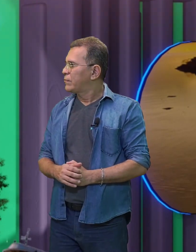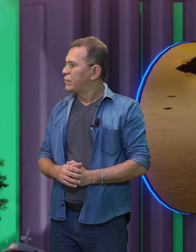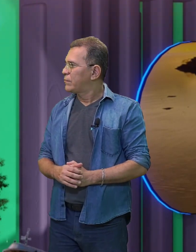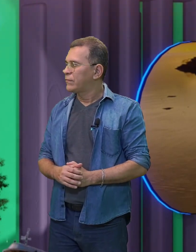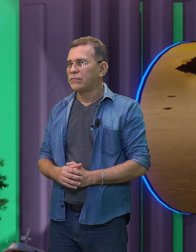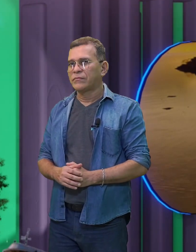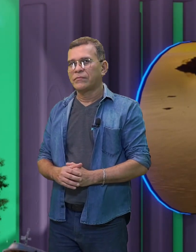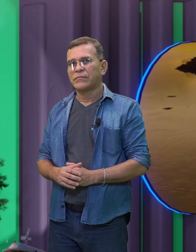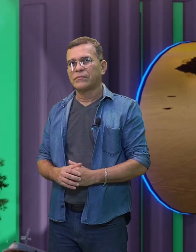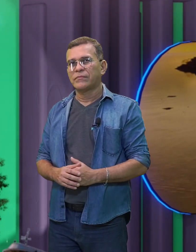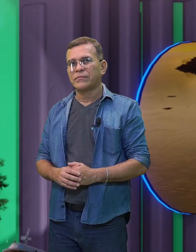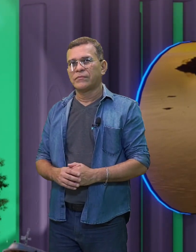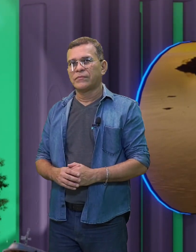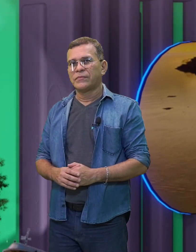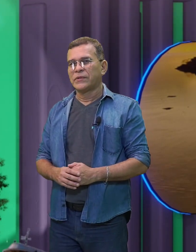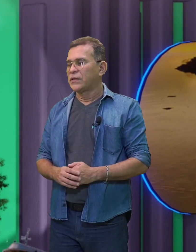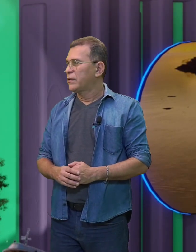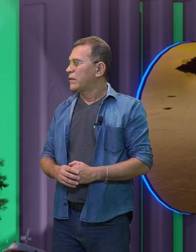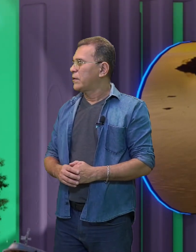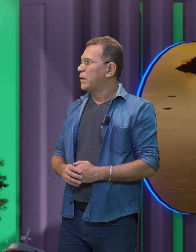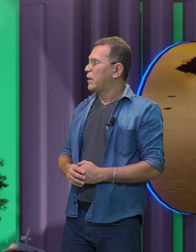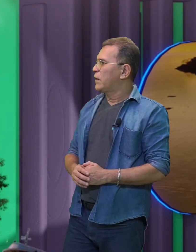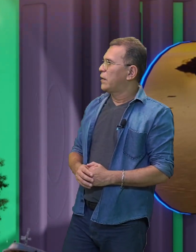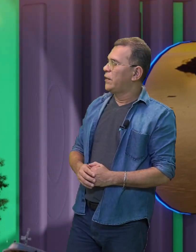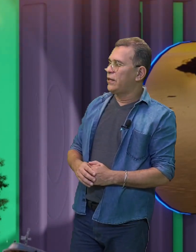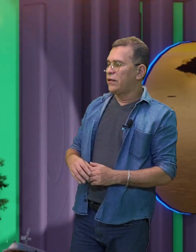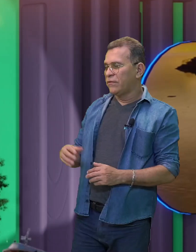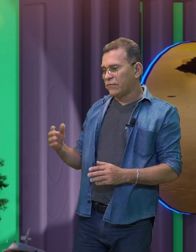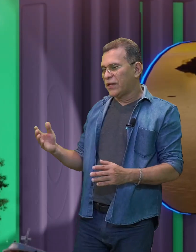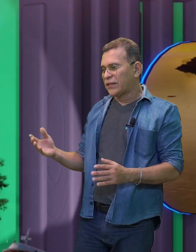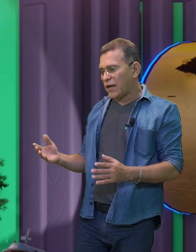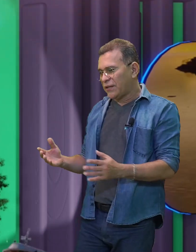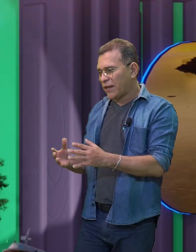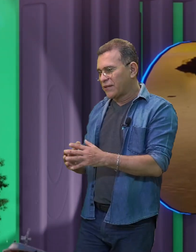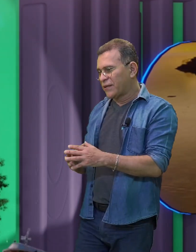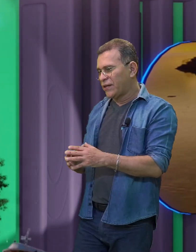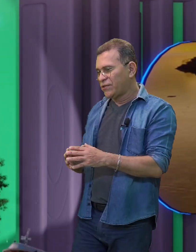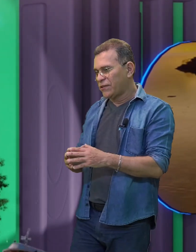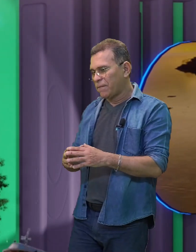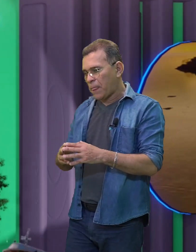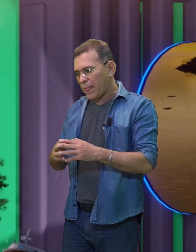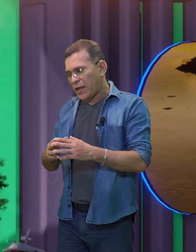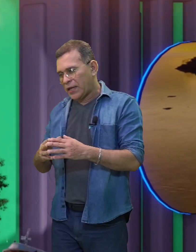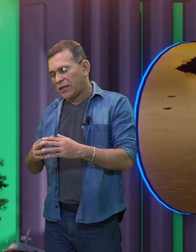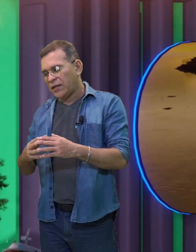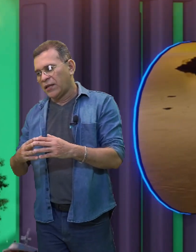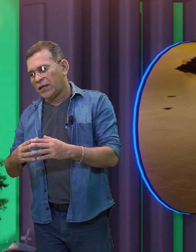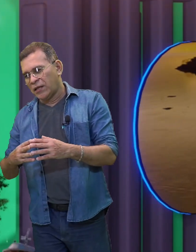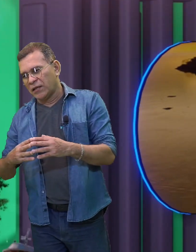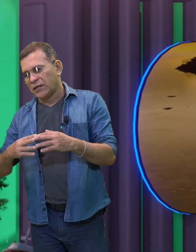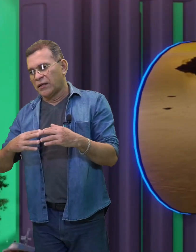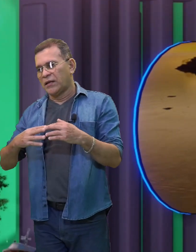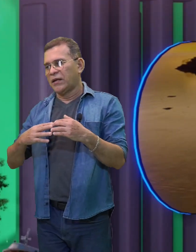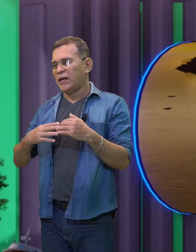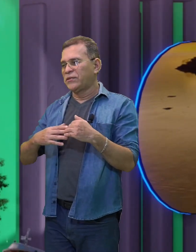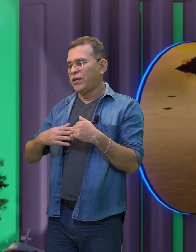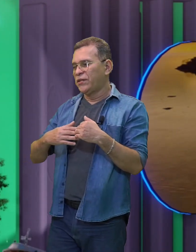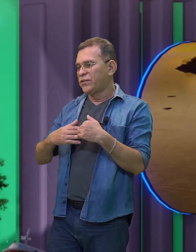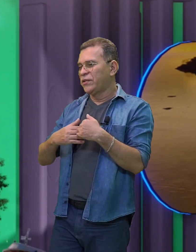acontece toda essa devastação do recurso hídrico. E um detalhe interessante é que